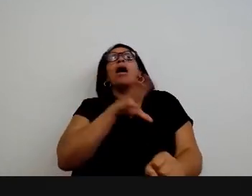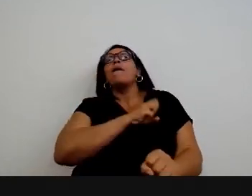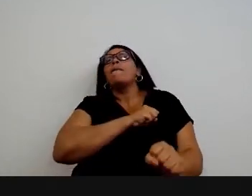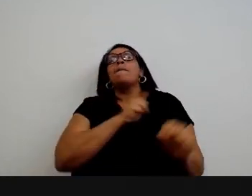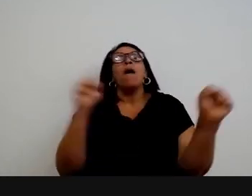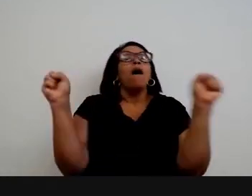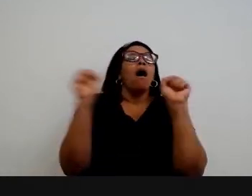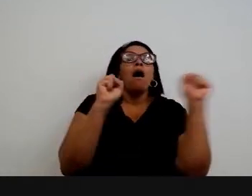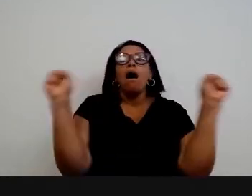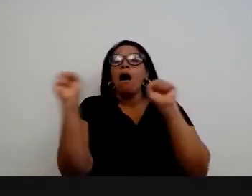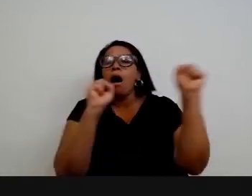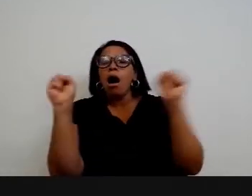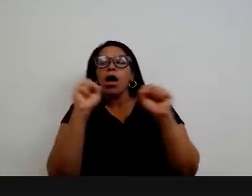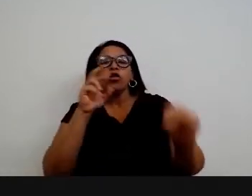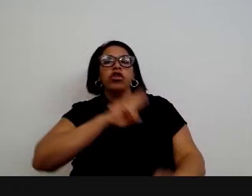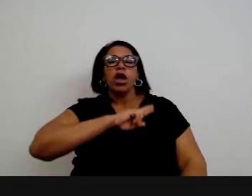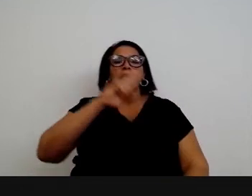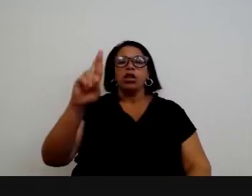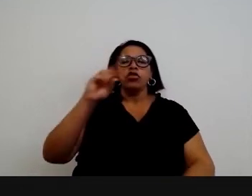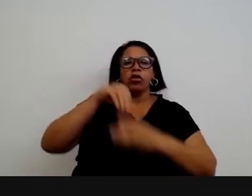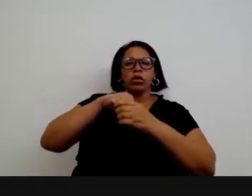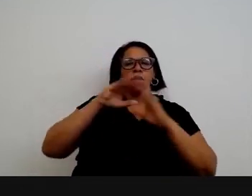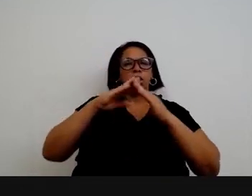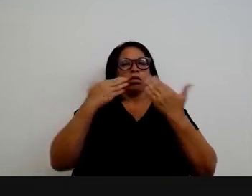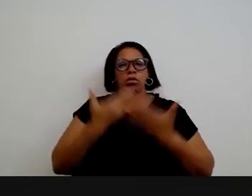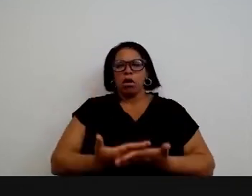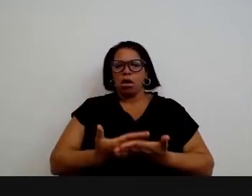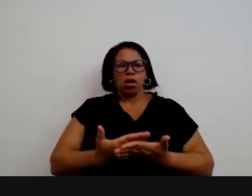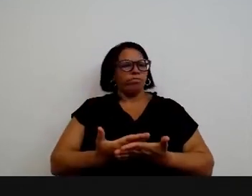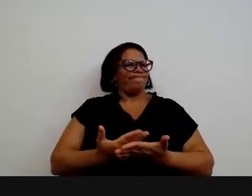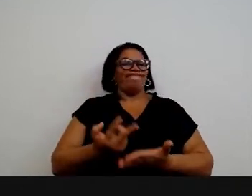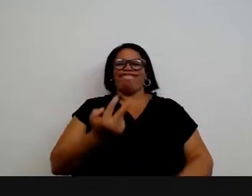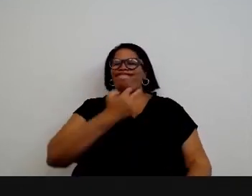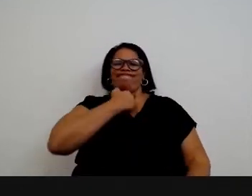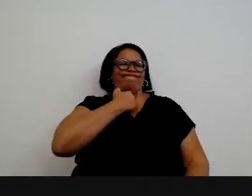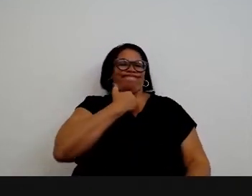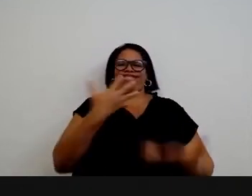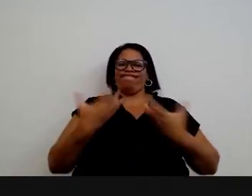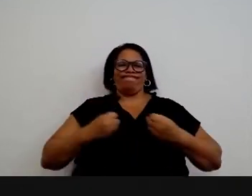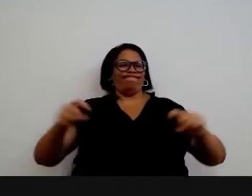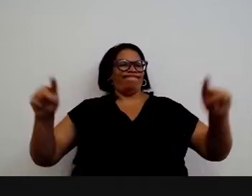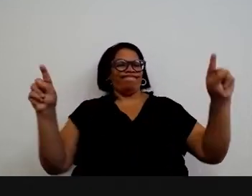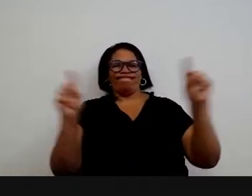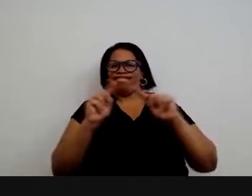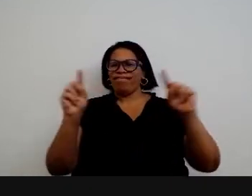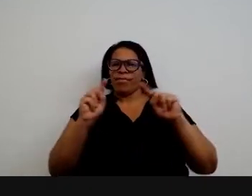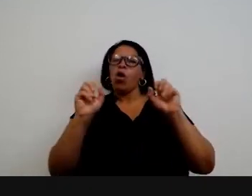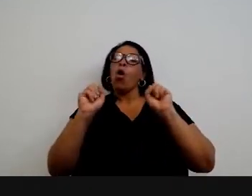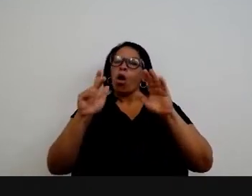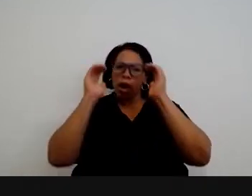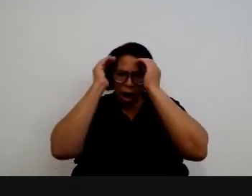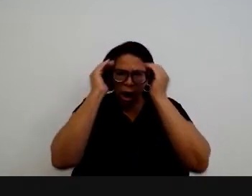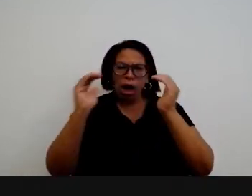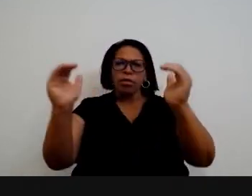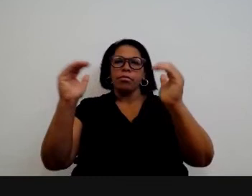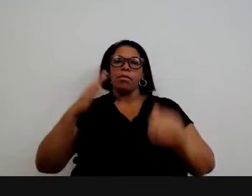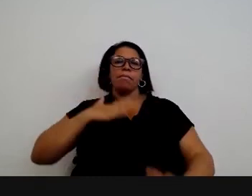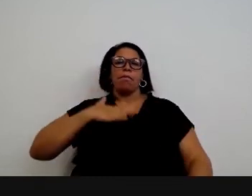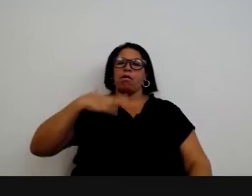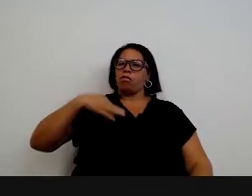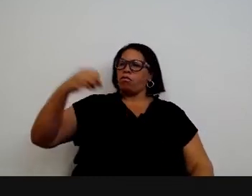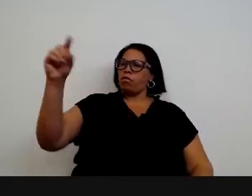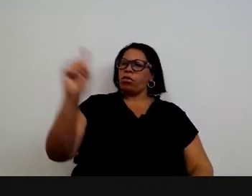apaixonada de religião dentro da escola. Não, definitivamente não. Com todo respeito. Os meus filhos,